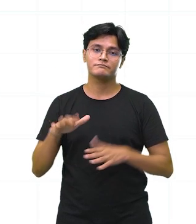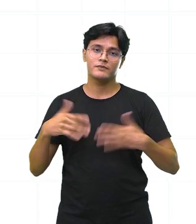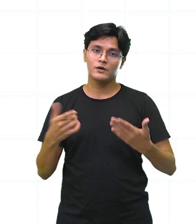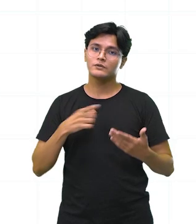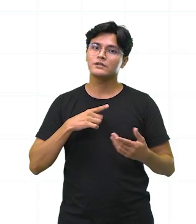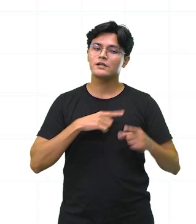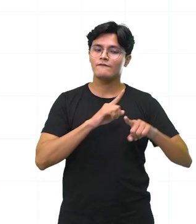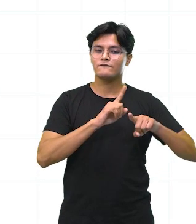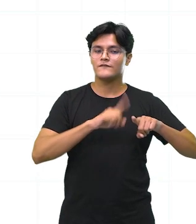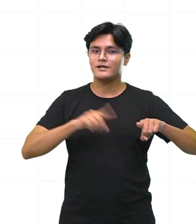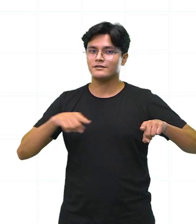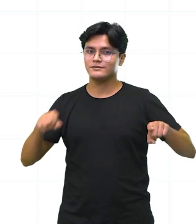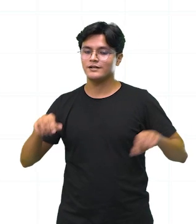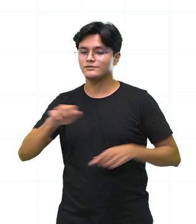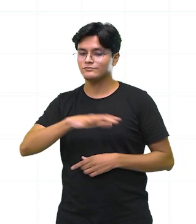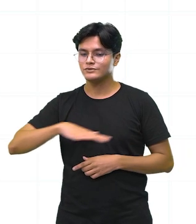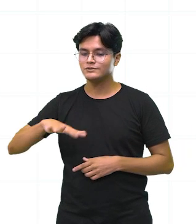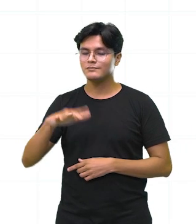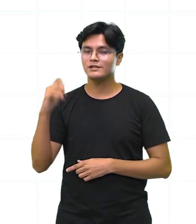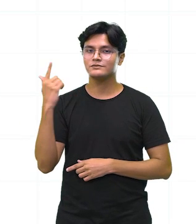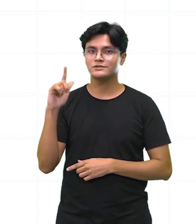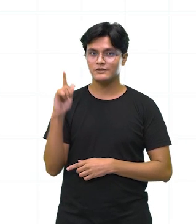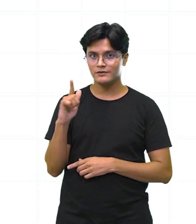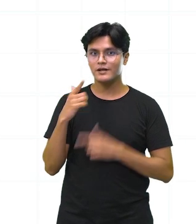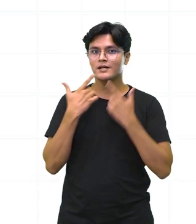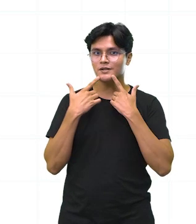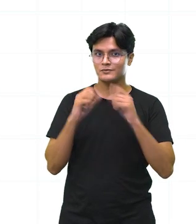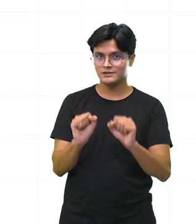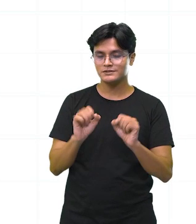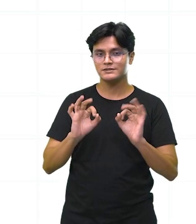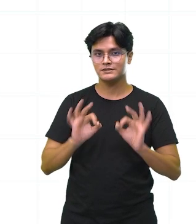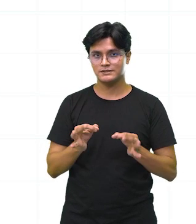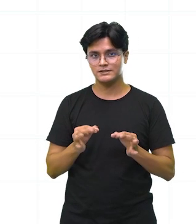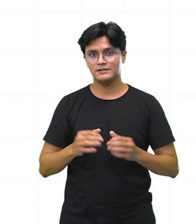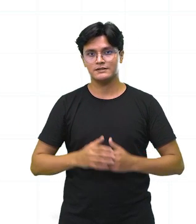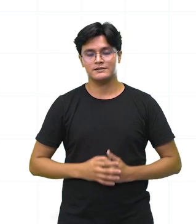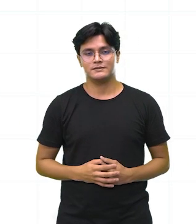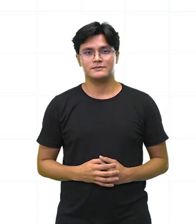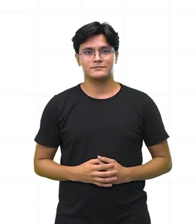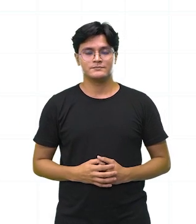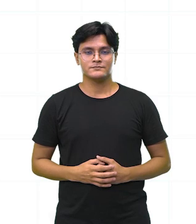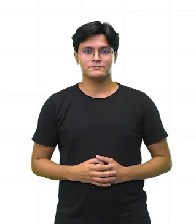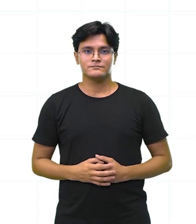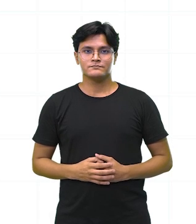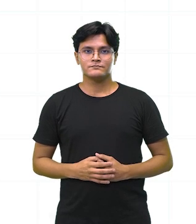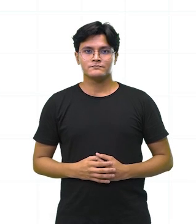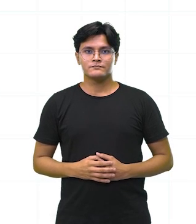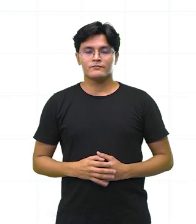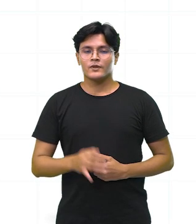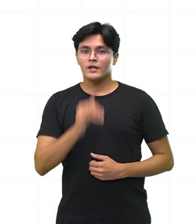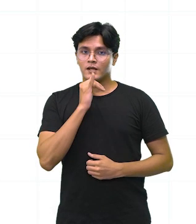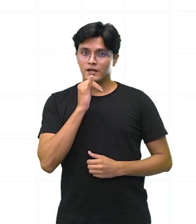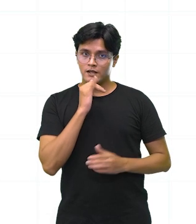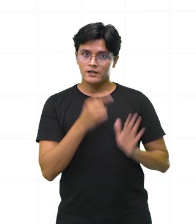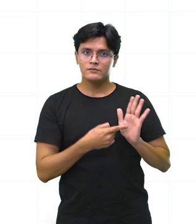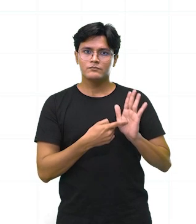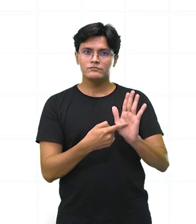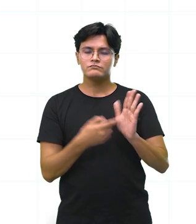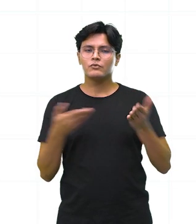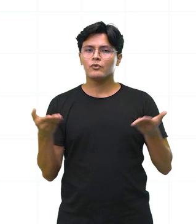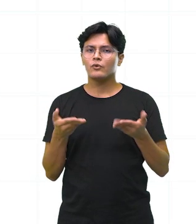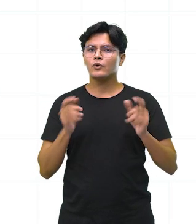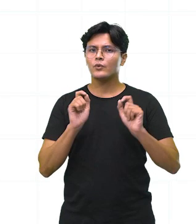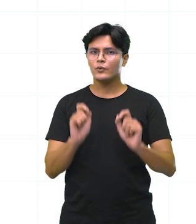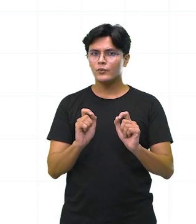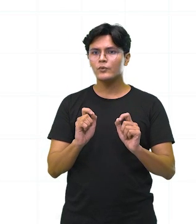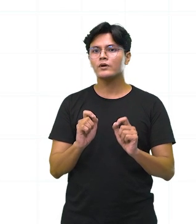geográfica essa variação linguística linguística de natureza geográfica vamos ver um exemplo então agora do